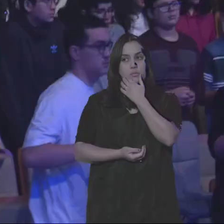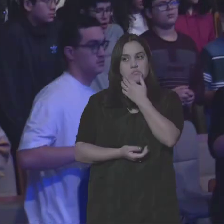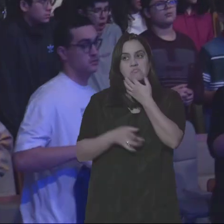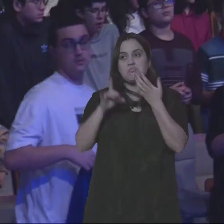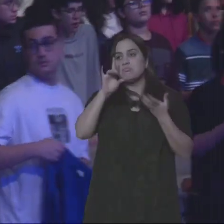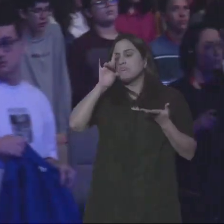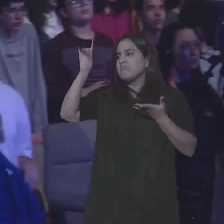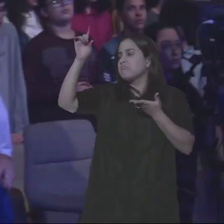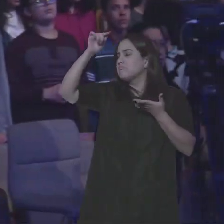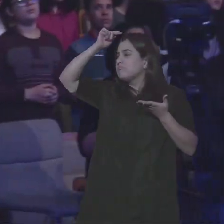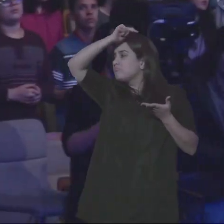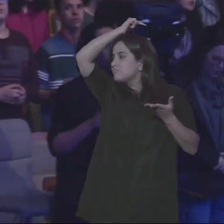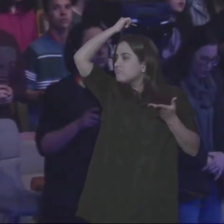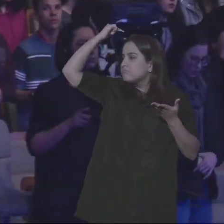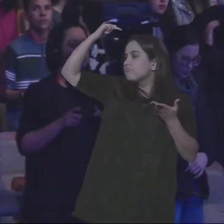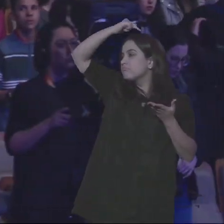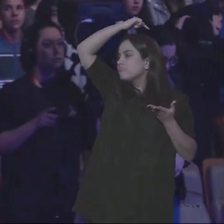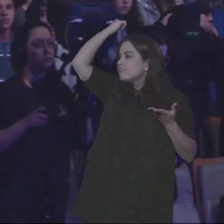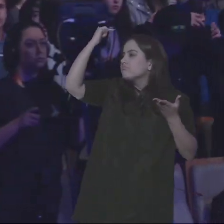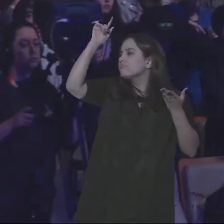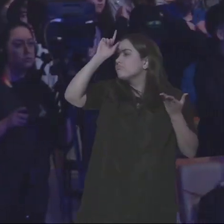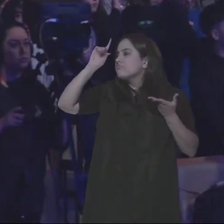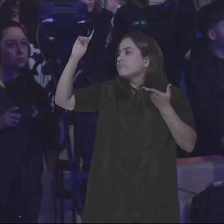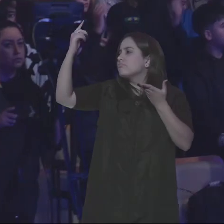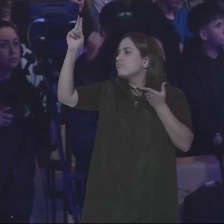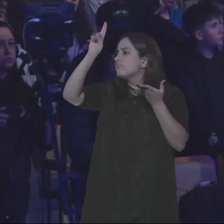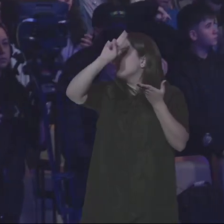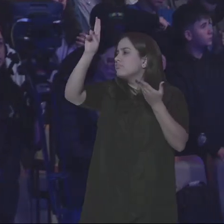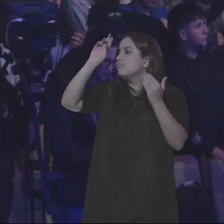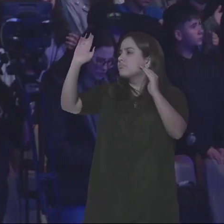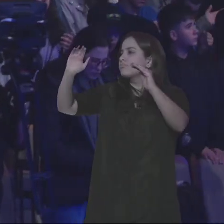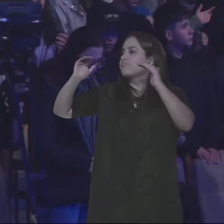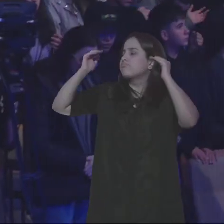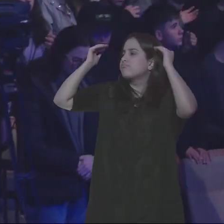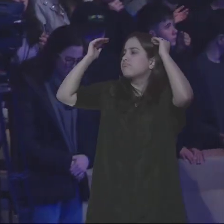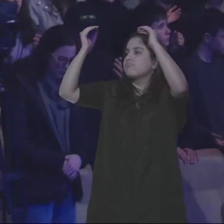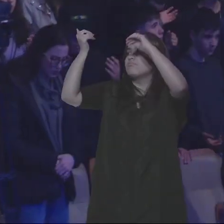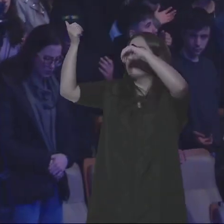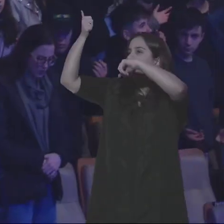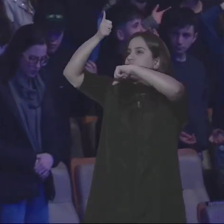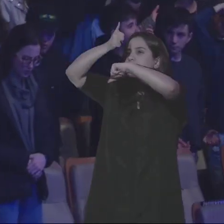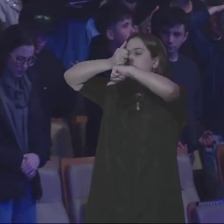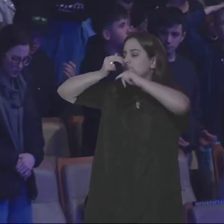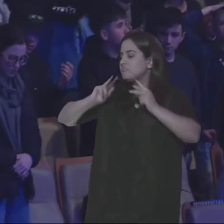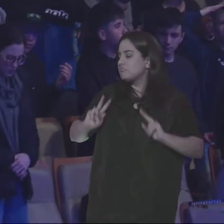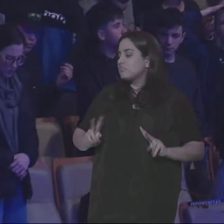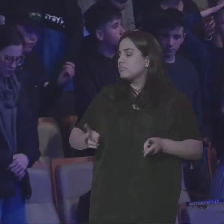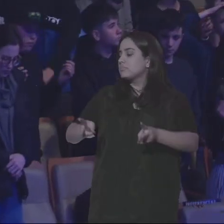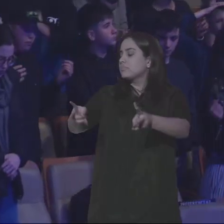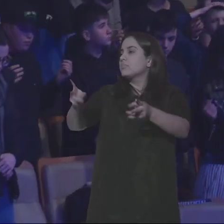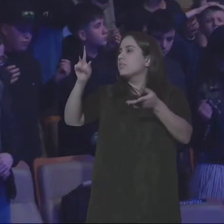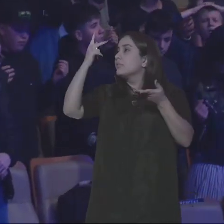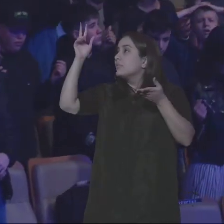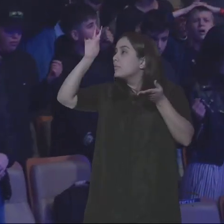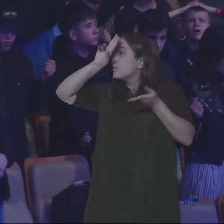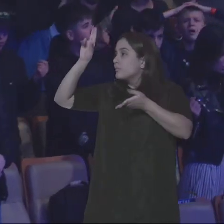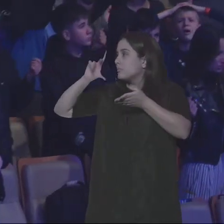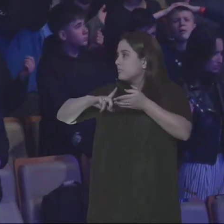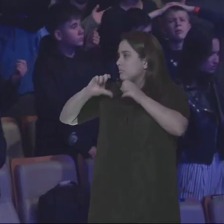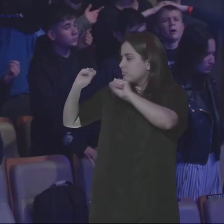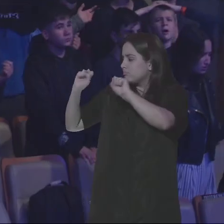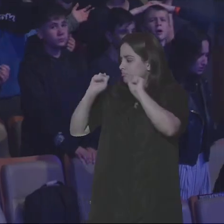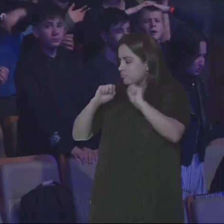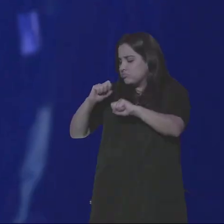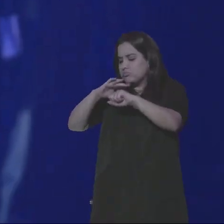Santo é o Senhor, o nome que está acima de qualquer outro nome, o nome que tem poder para